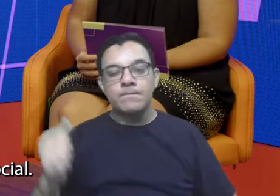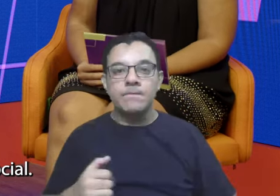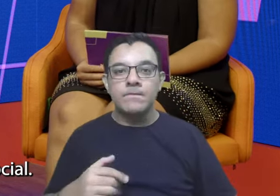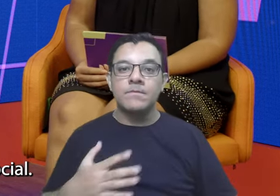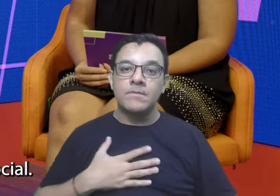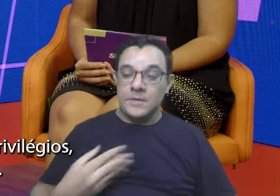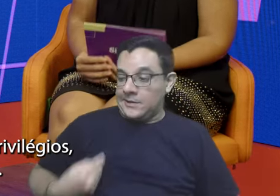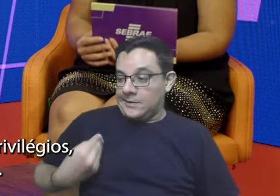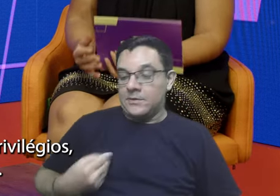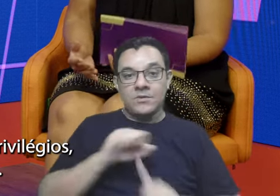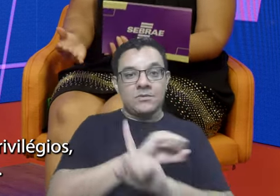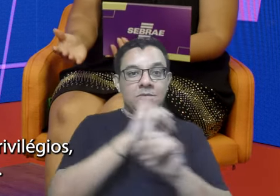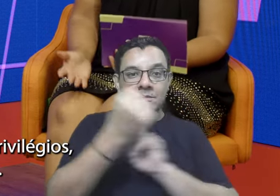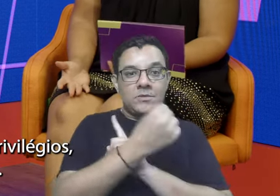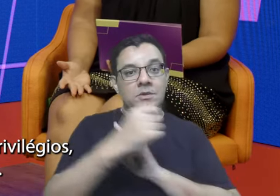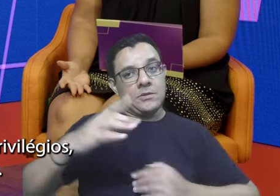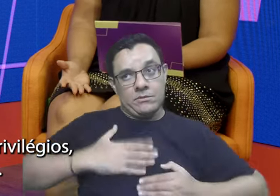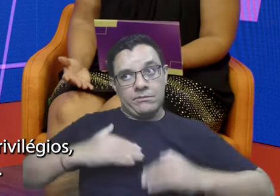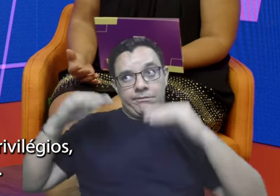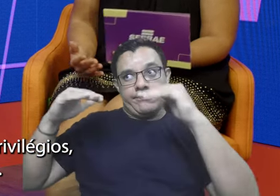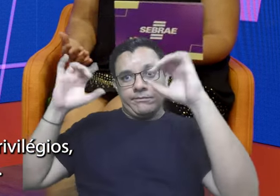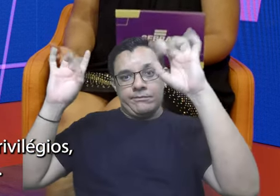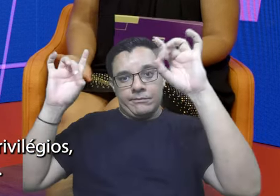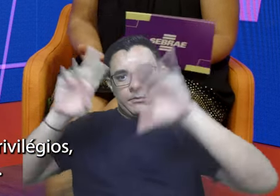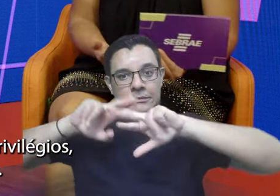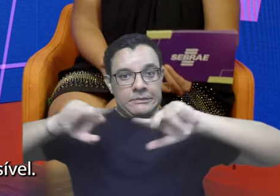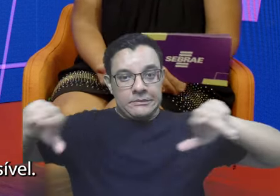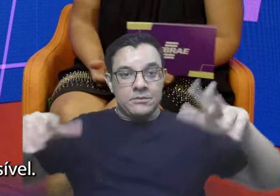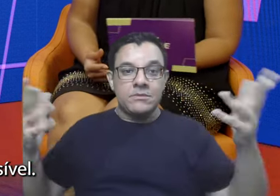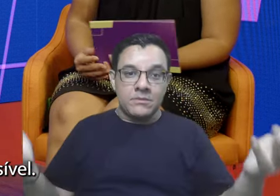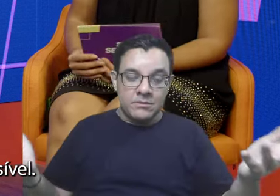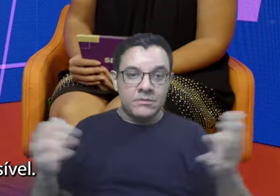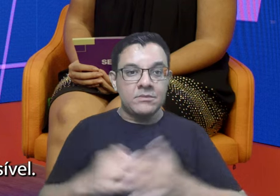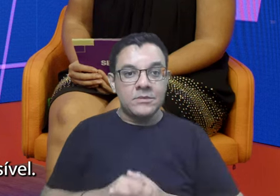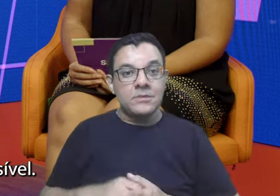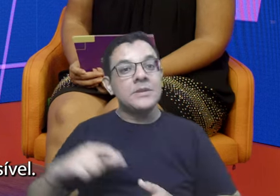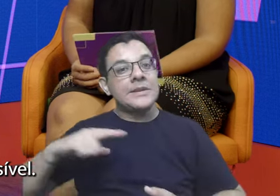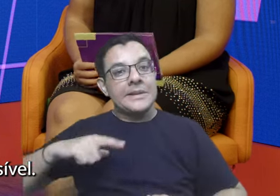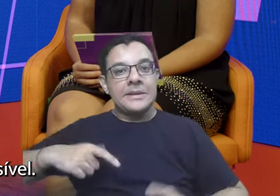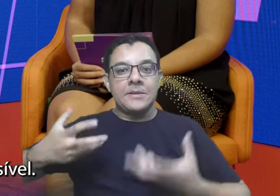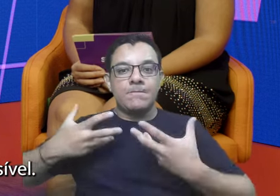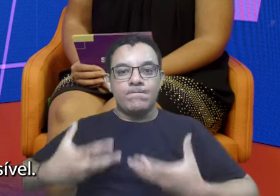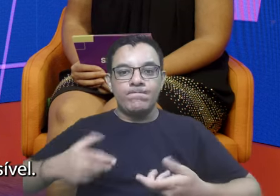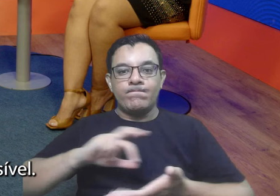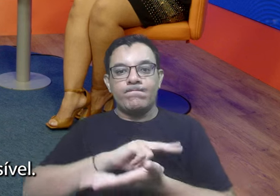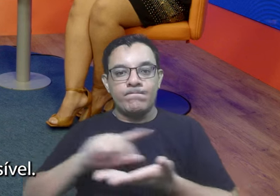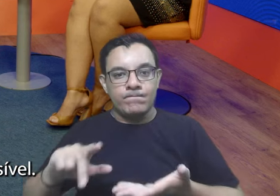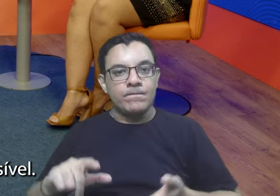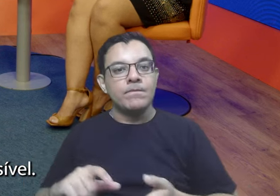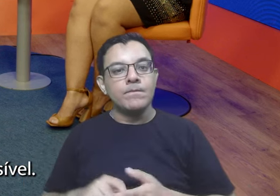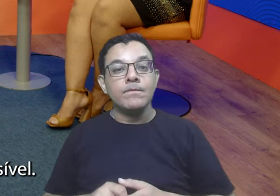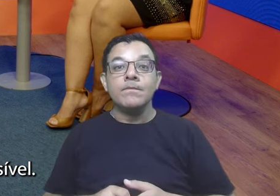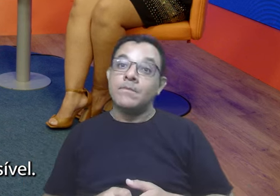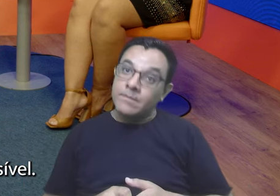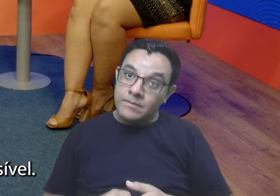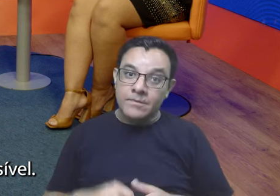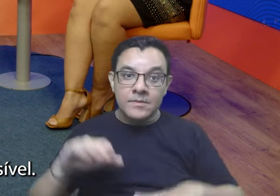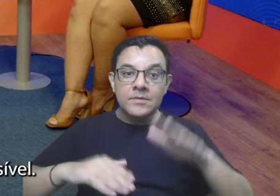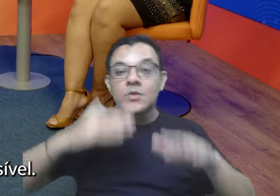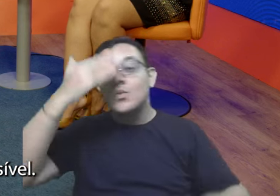social né e eu sou uma mulher de muitos privilégios então eu teria condições e toda a carga da do trabalho né